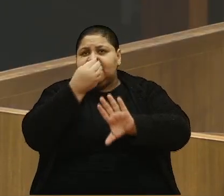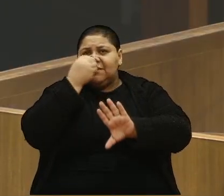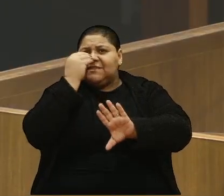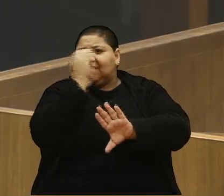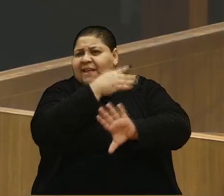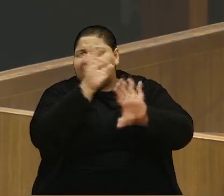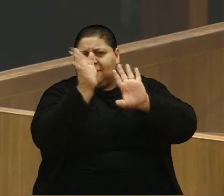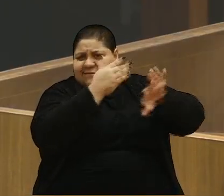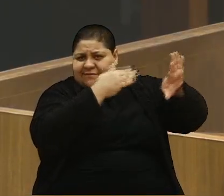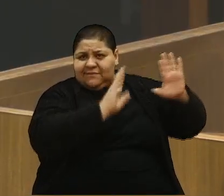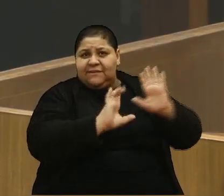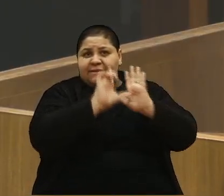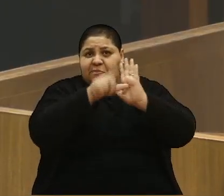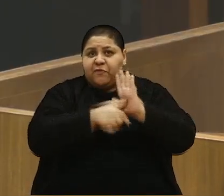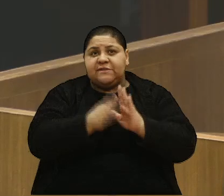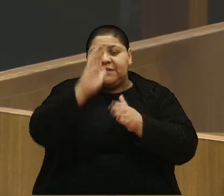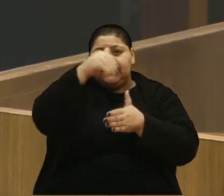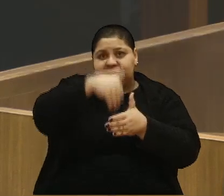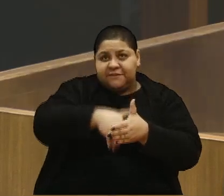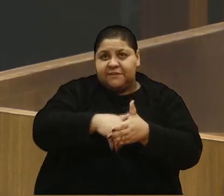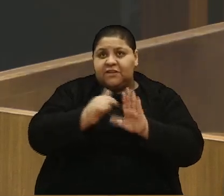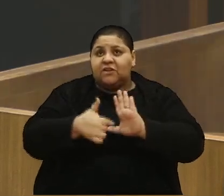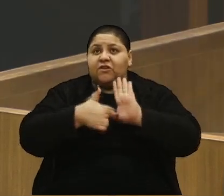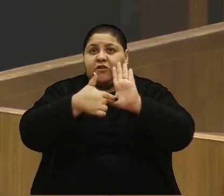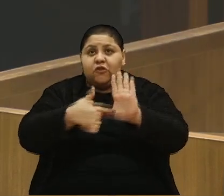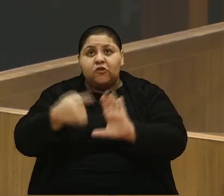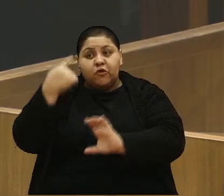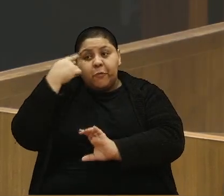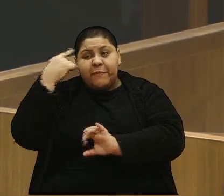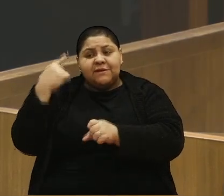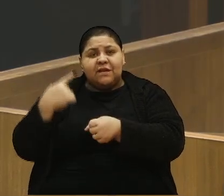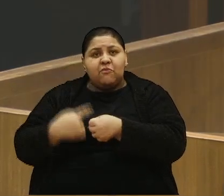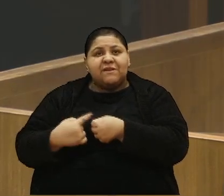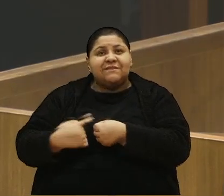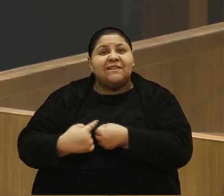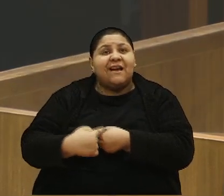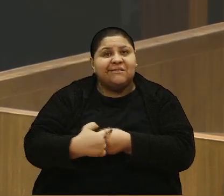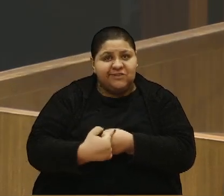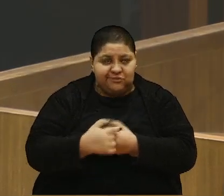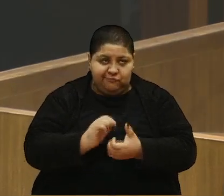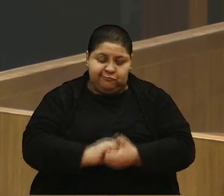eleição. Isso mostra pensar numa cidade.